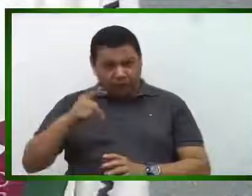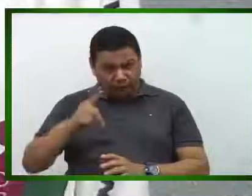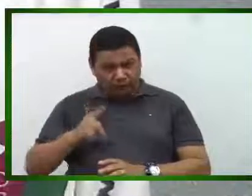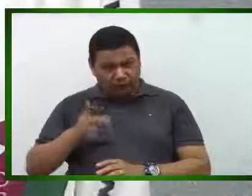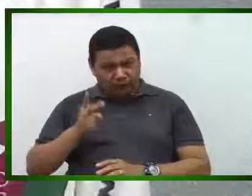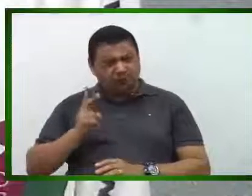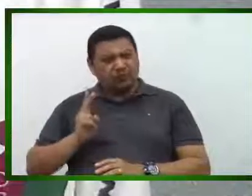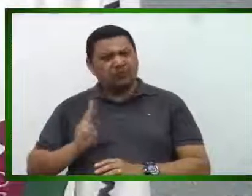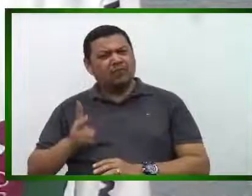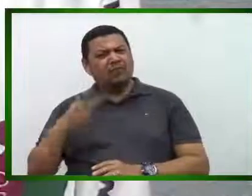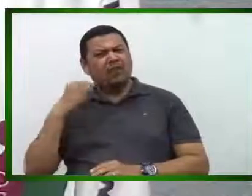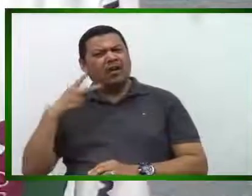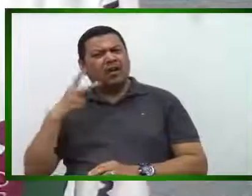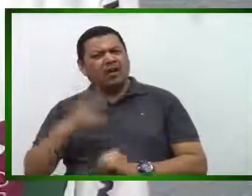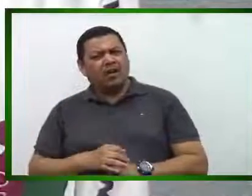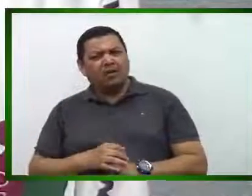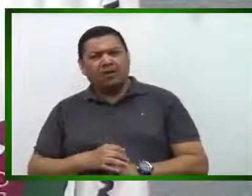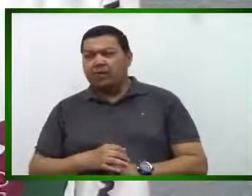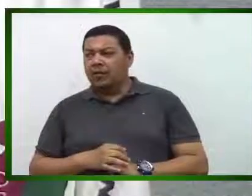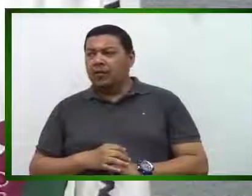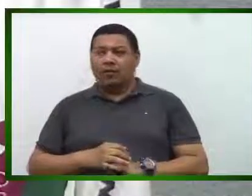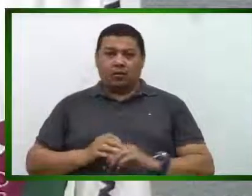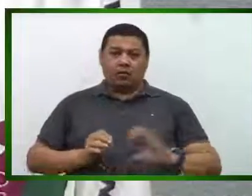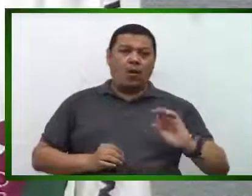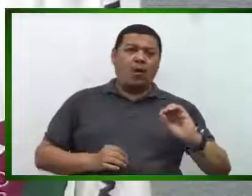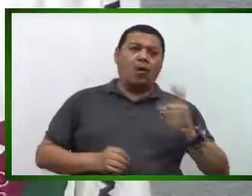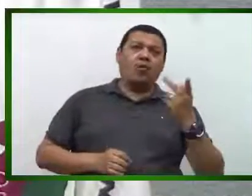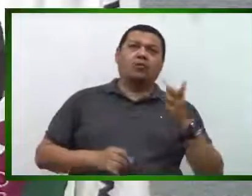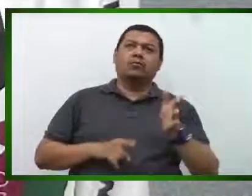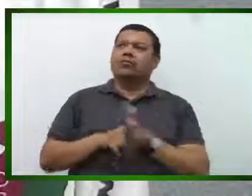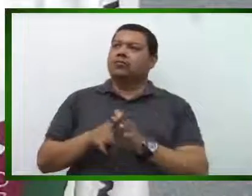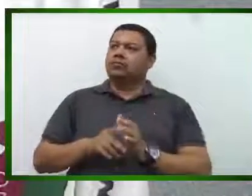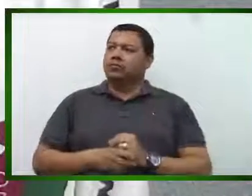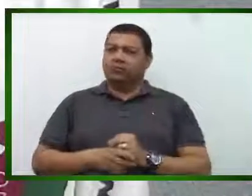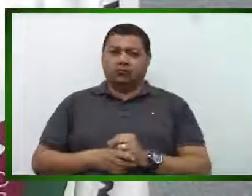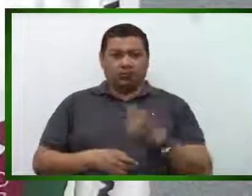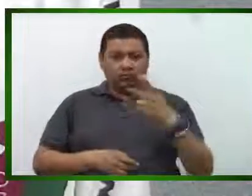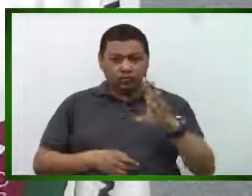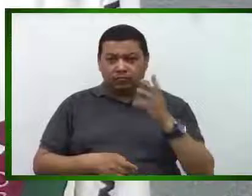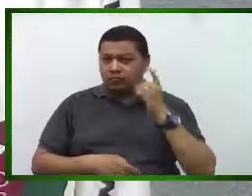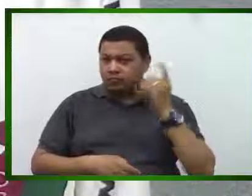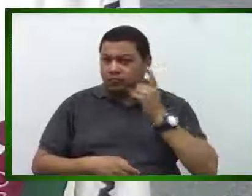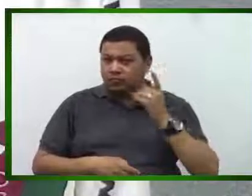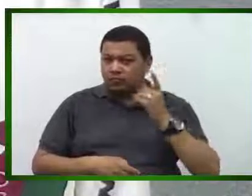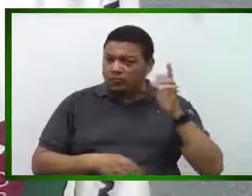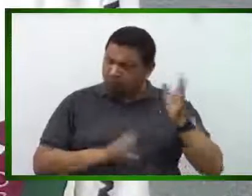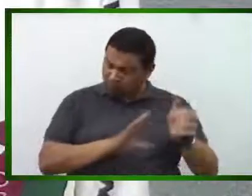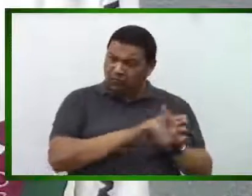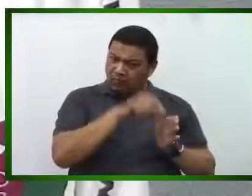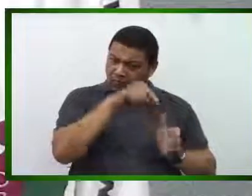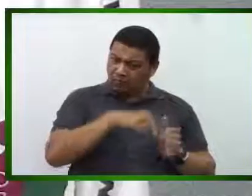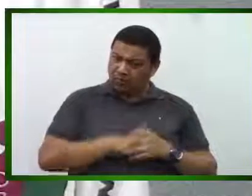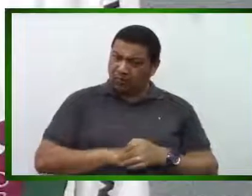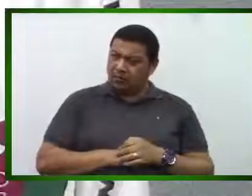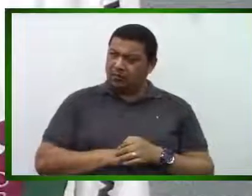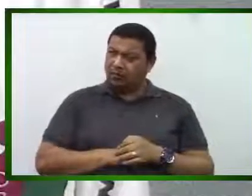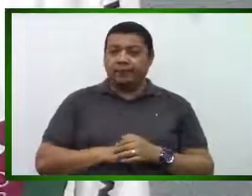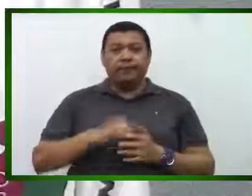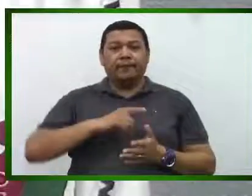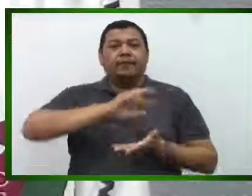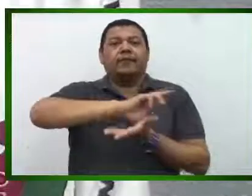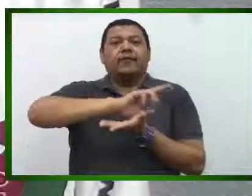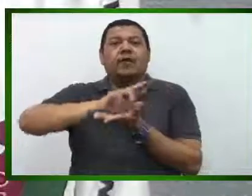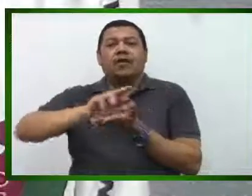vereador? Outra das formas que estão usando: você ainda é deputado dessa cidade? Existem